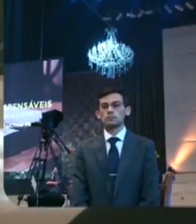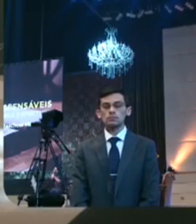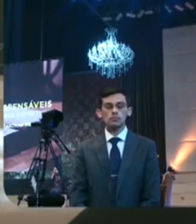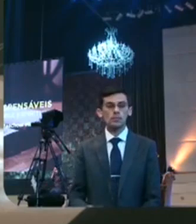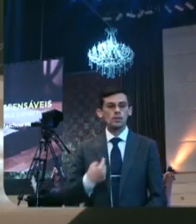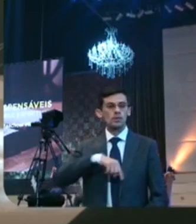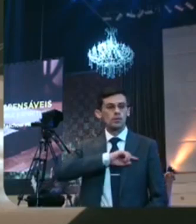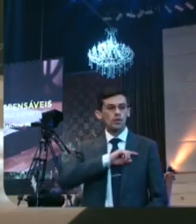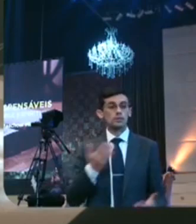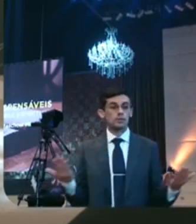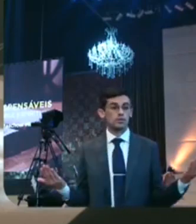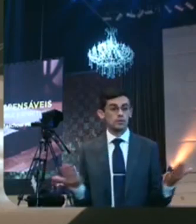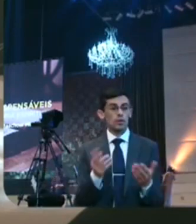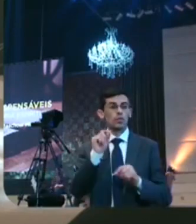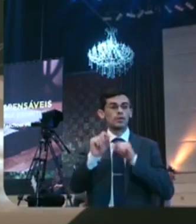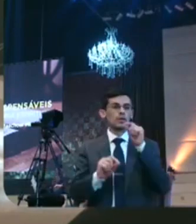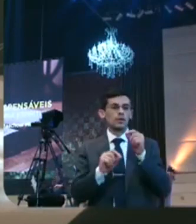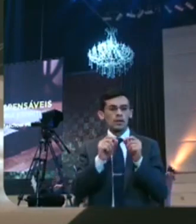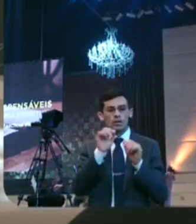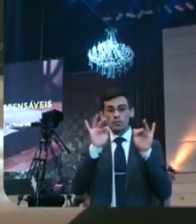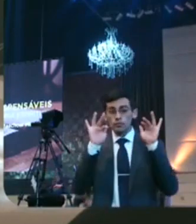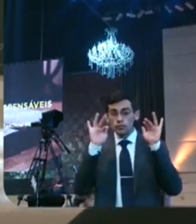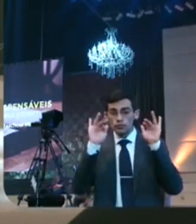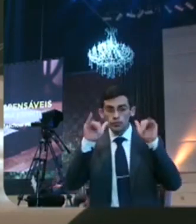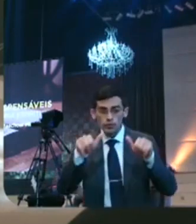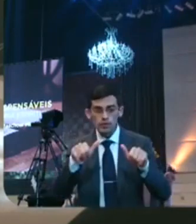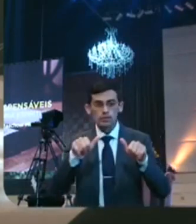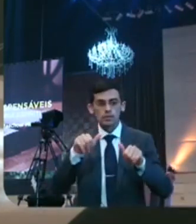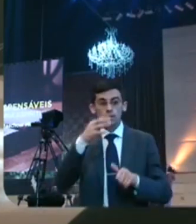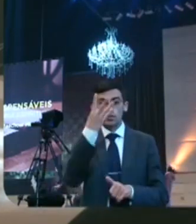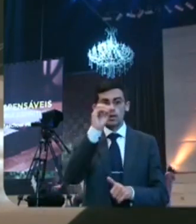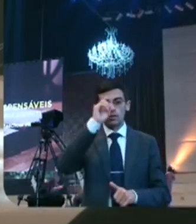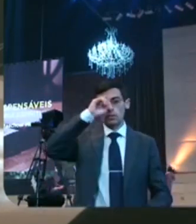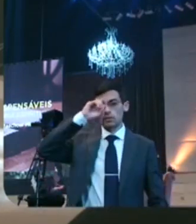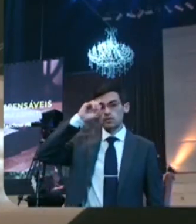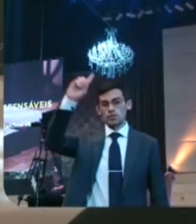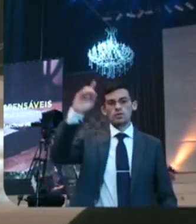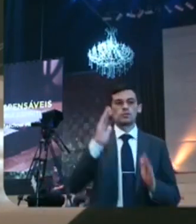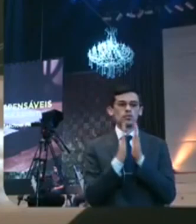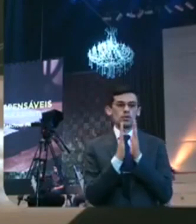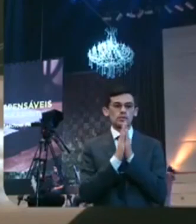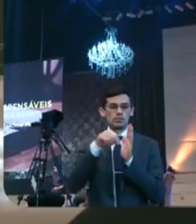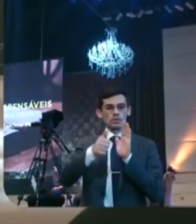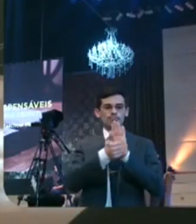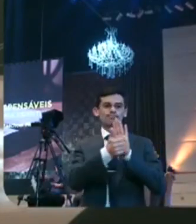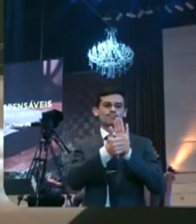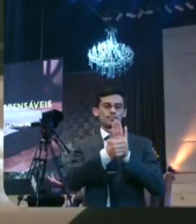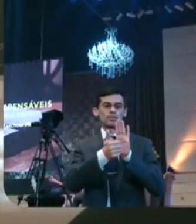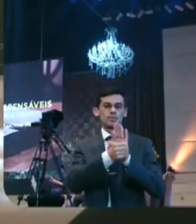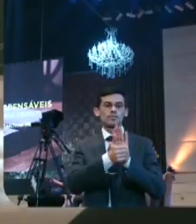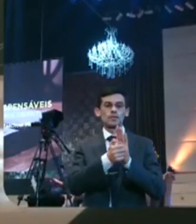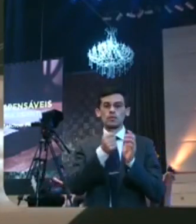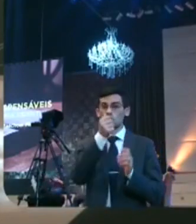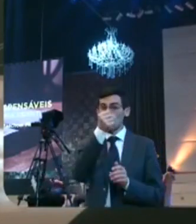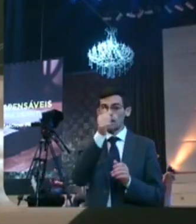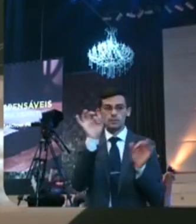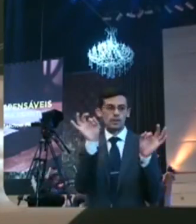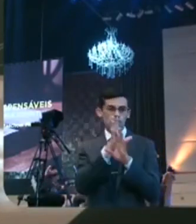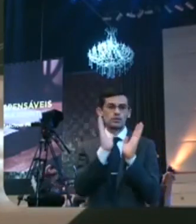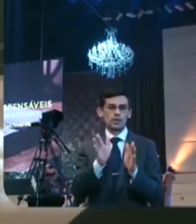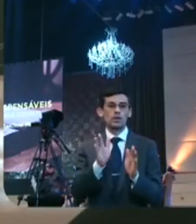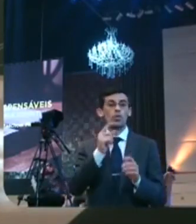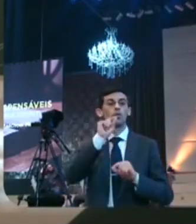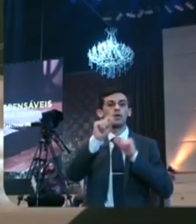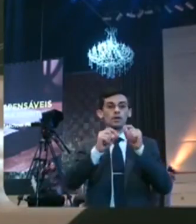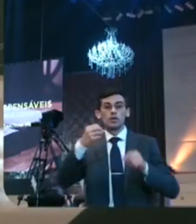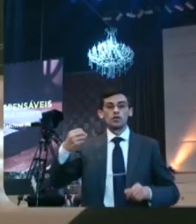Nós estamos chegando aqui ao final de mais uma campanha nossa de oração, essa campanha que fala